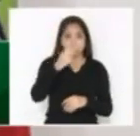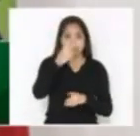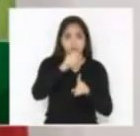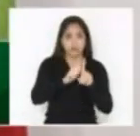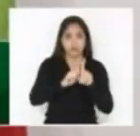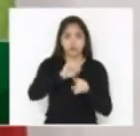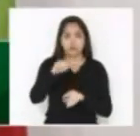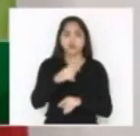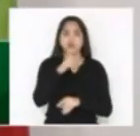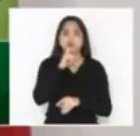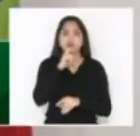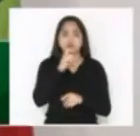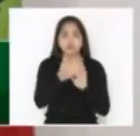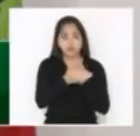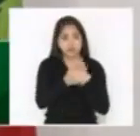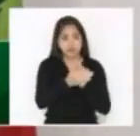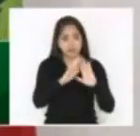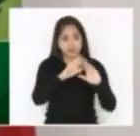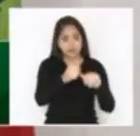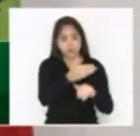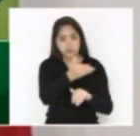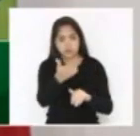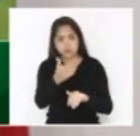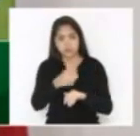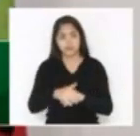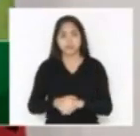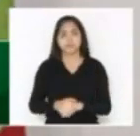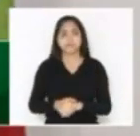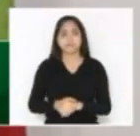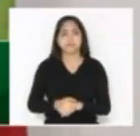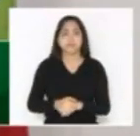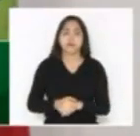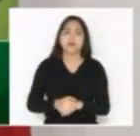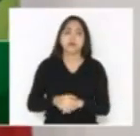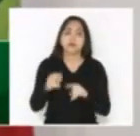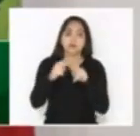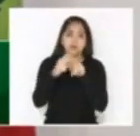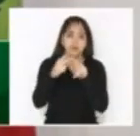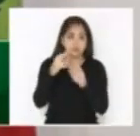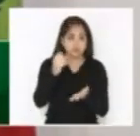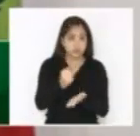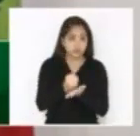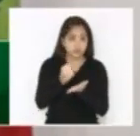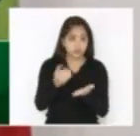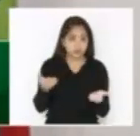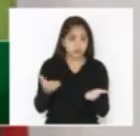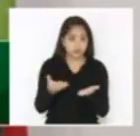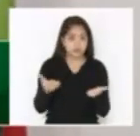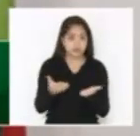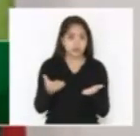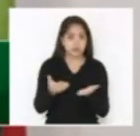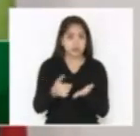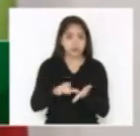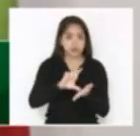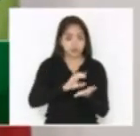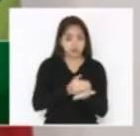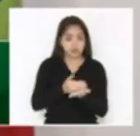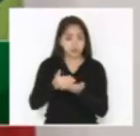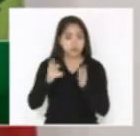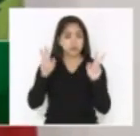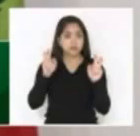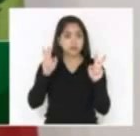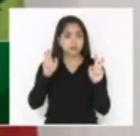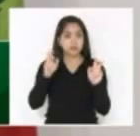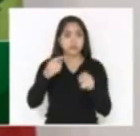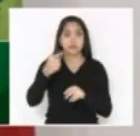a vocês todos e a todos os bombeiros. Eu quero fazer dois registros aqui, senhor presidente, antes de entrar no assunto. Meu